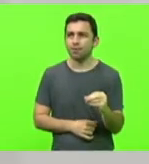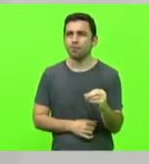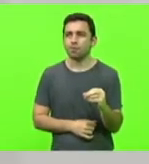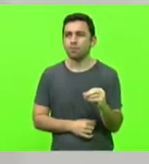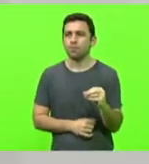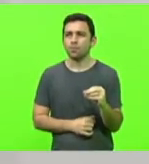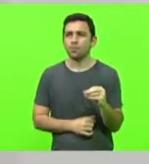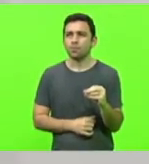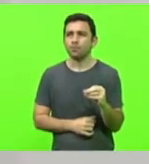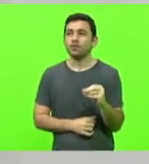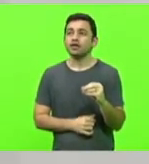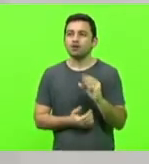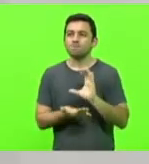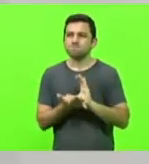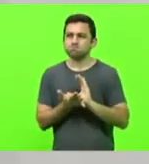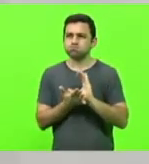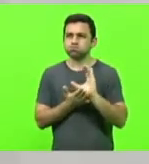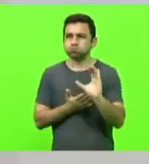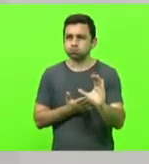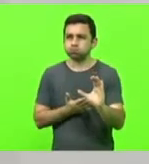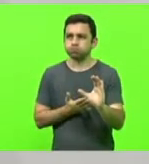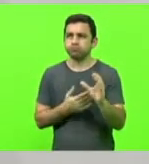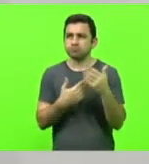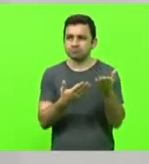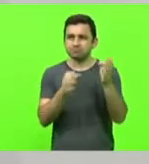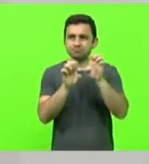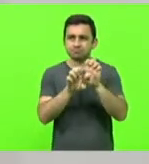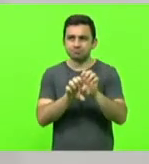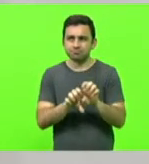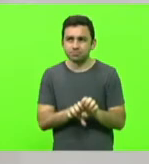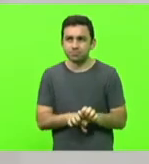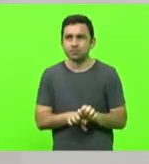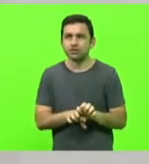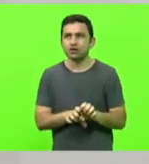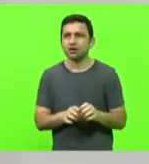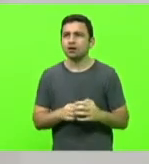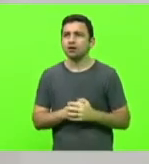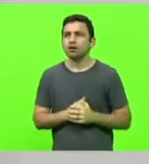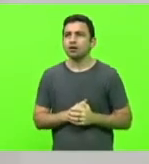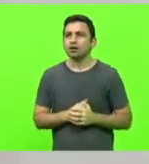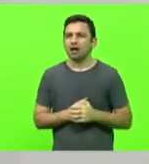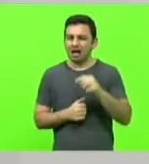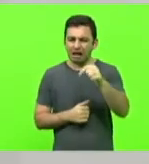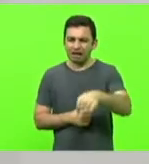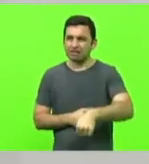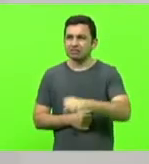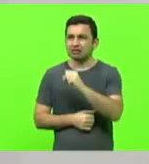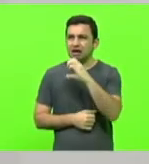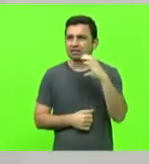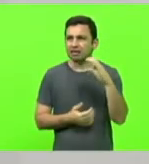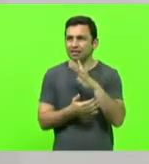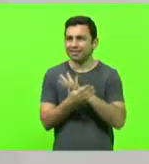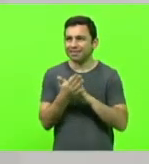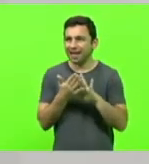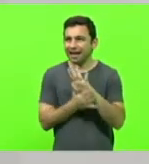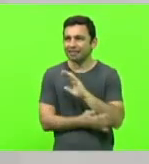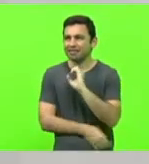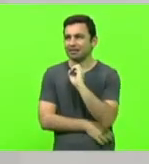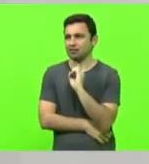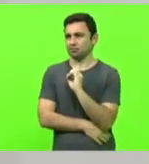um bilhão de investimentos para infraestrutura e nada para Santa Catarina, a gente se